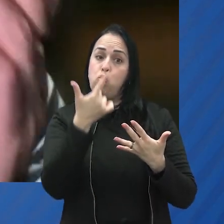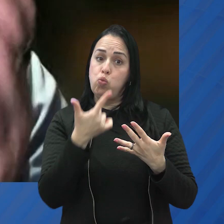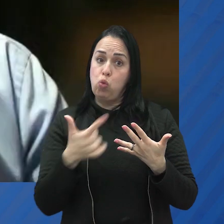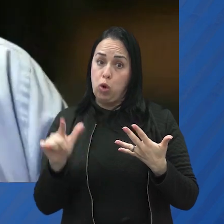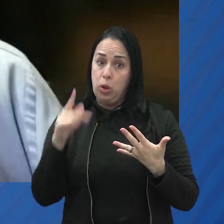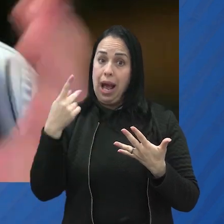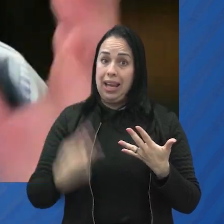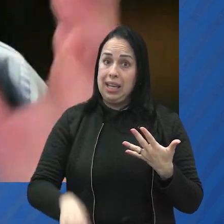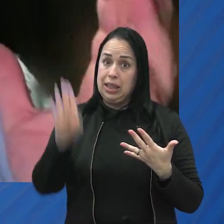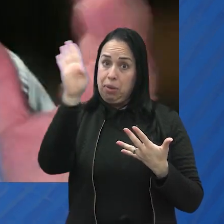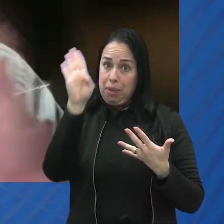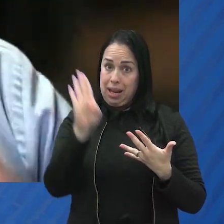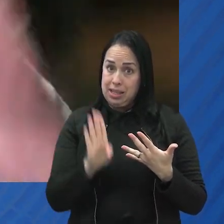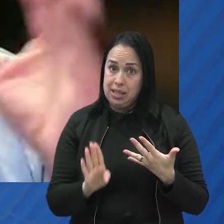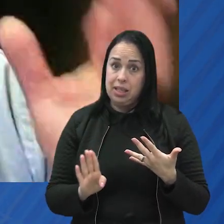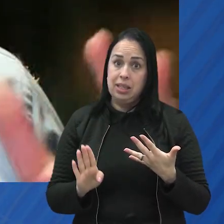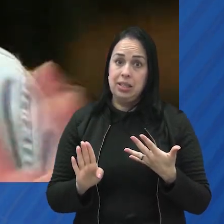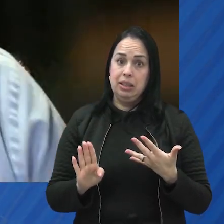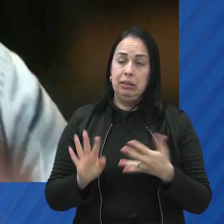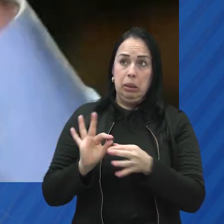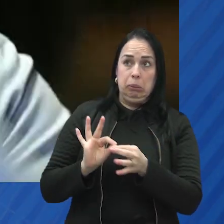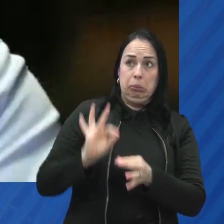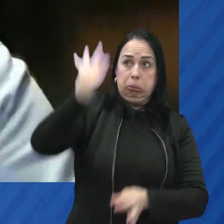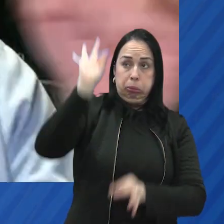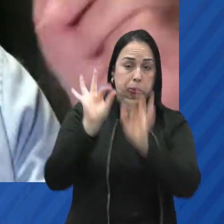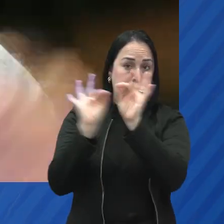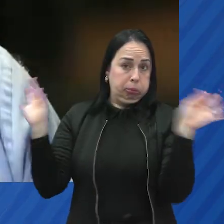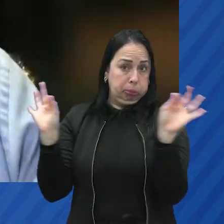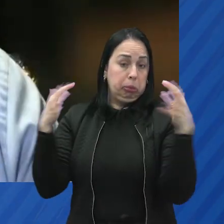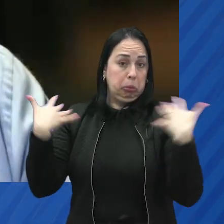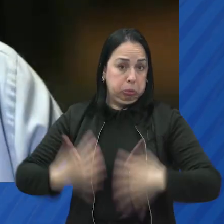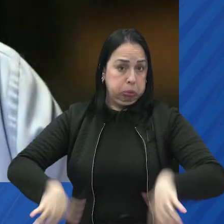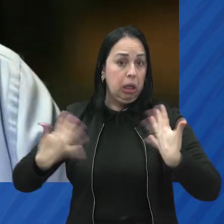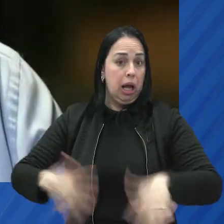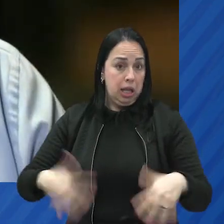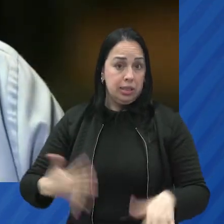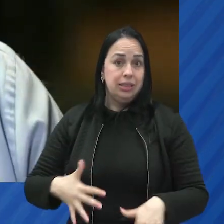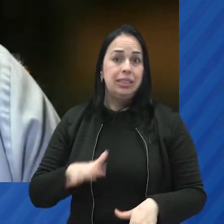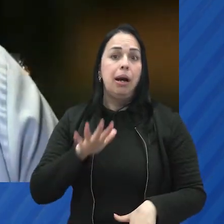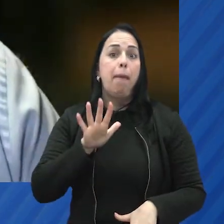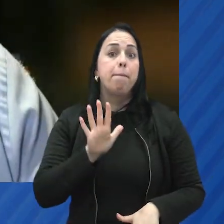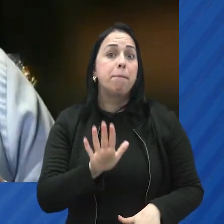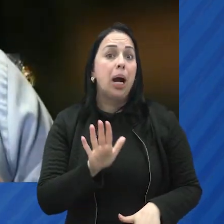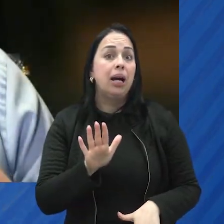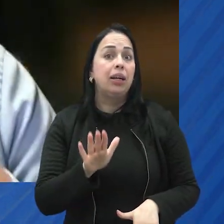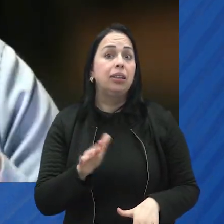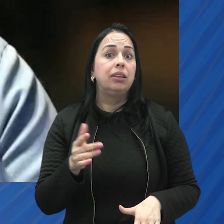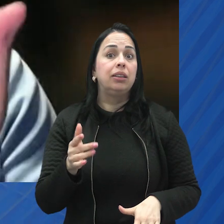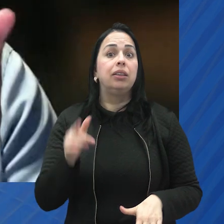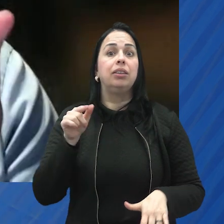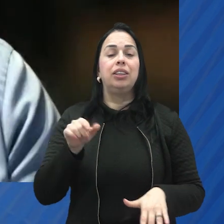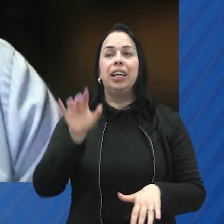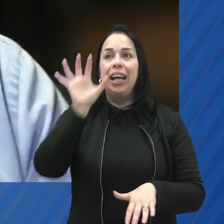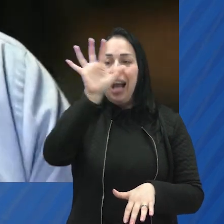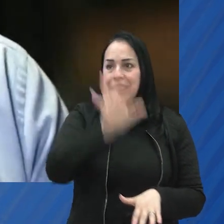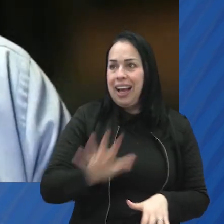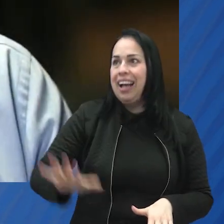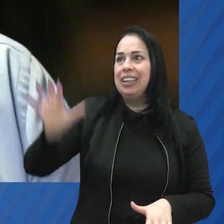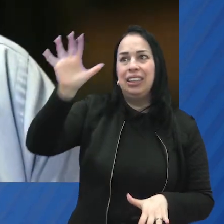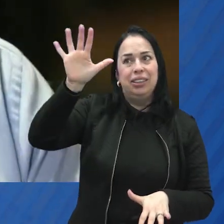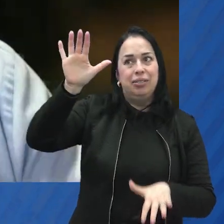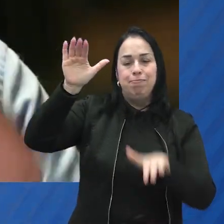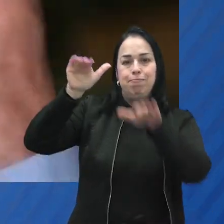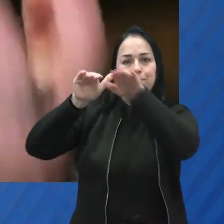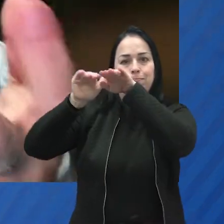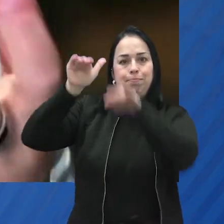outro ponto, num Brasil continental de distâncias gigantescas, é a desigualdade de cada